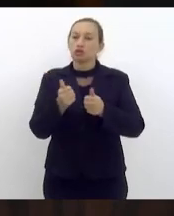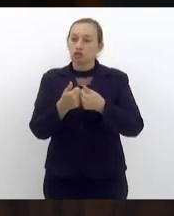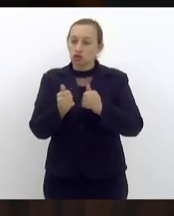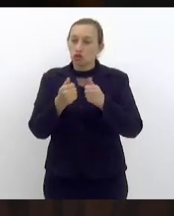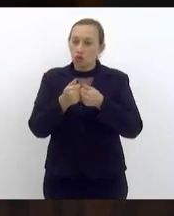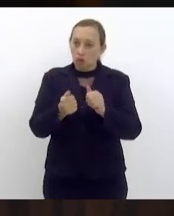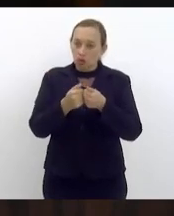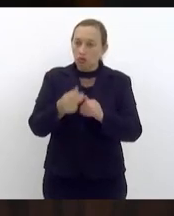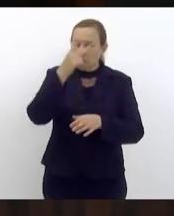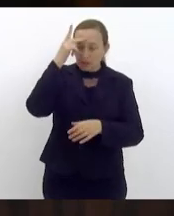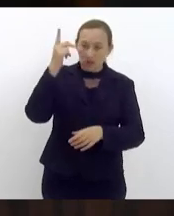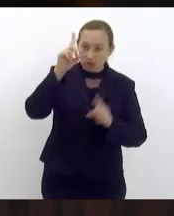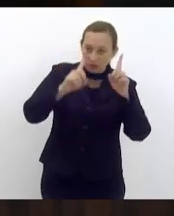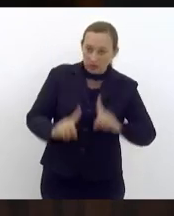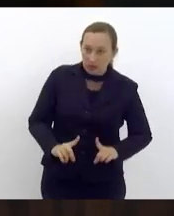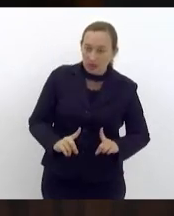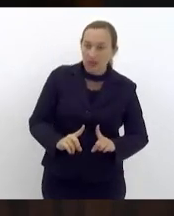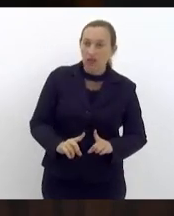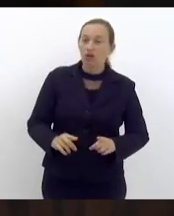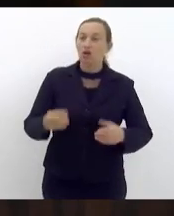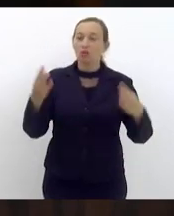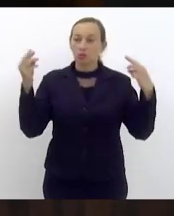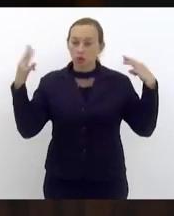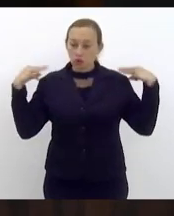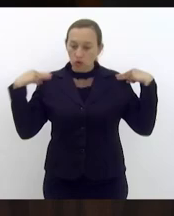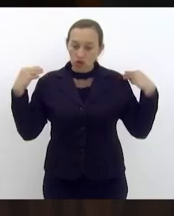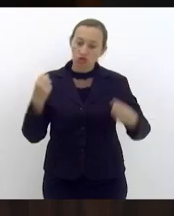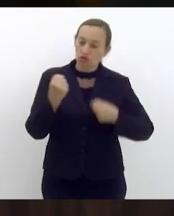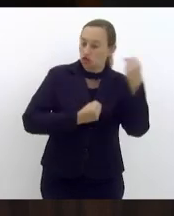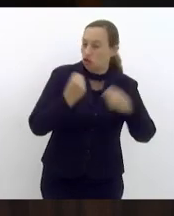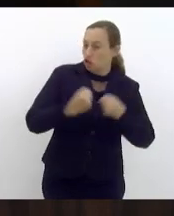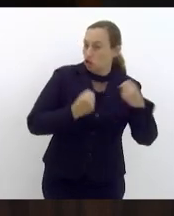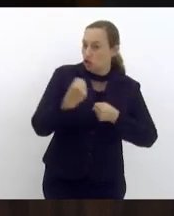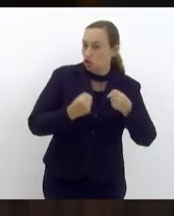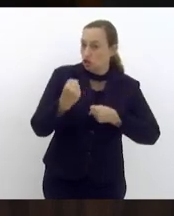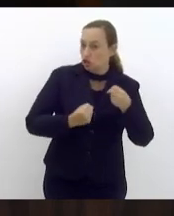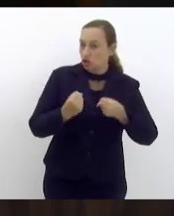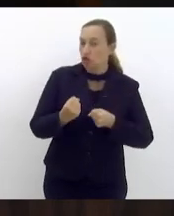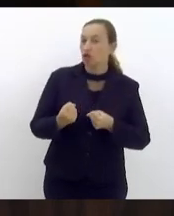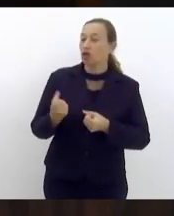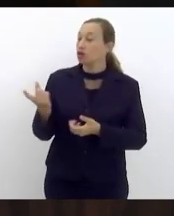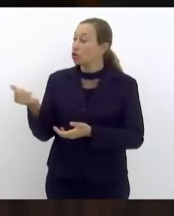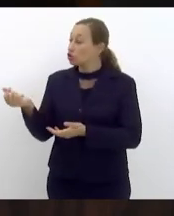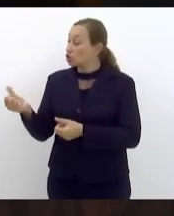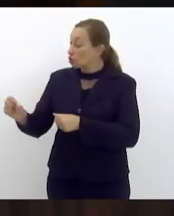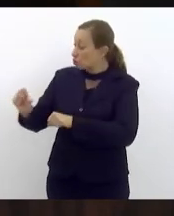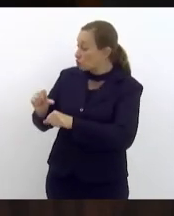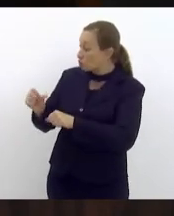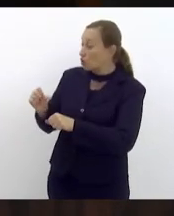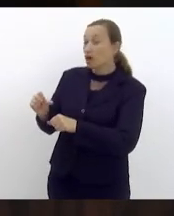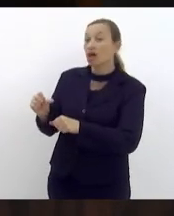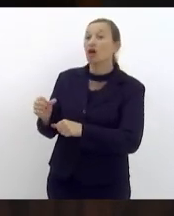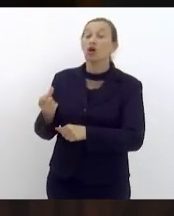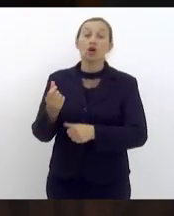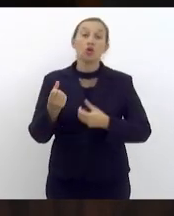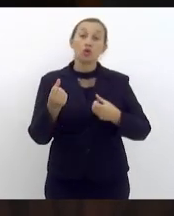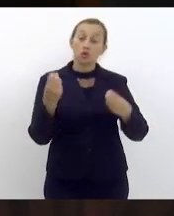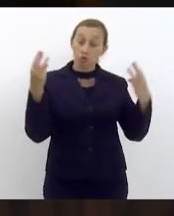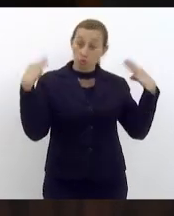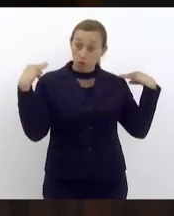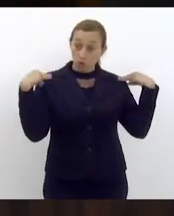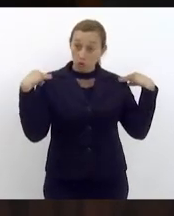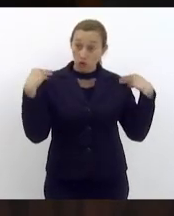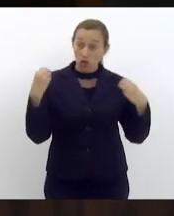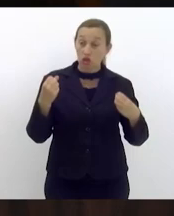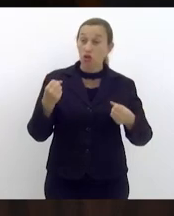tem que sair um motorista dirige o motorista cobra o motorista da assistência à pessoas com deficiência o motorista controla o